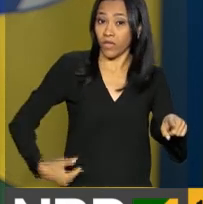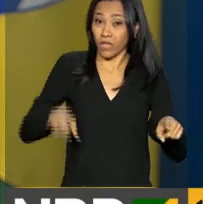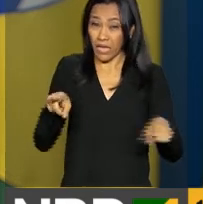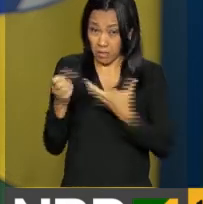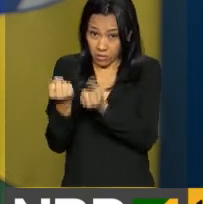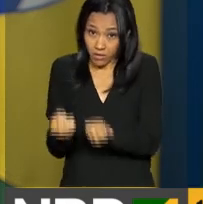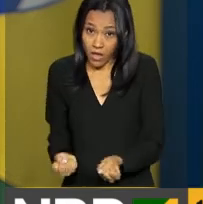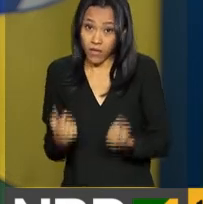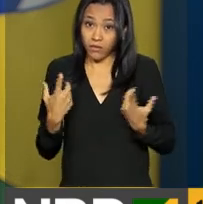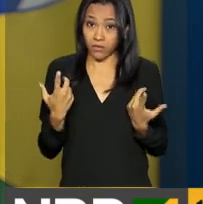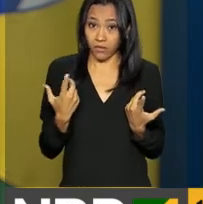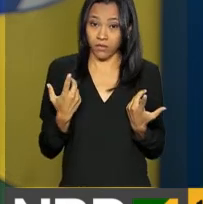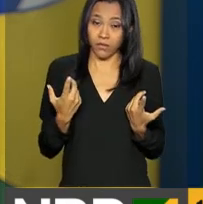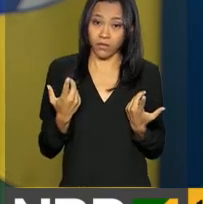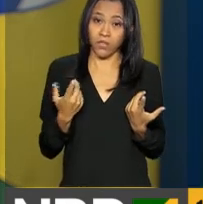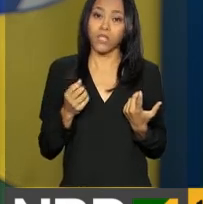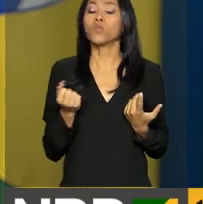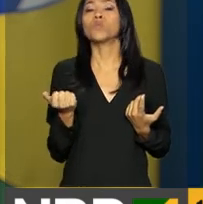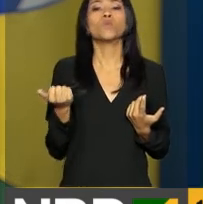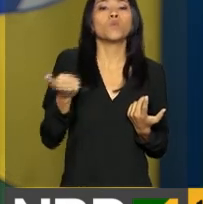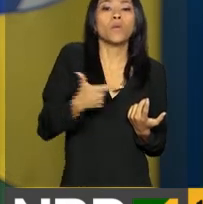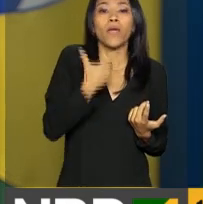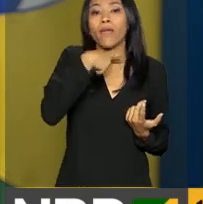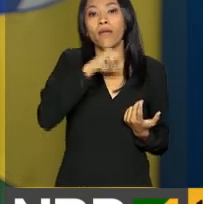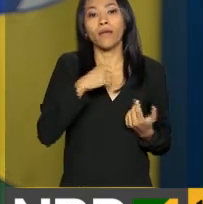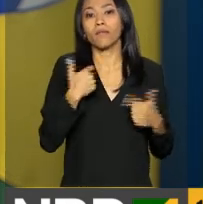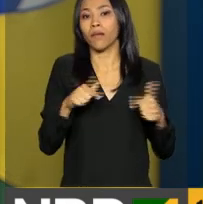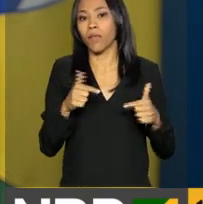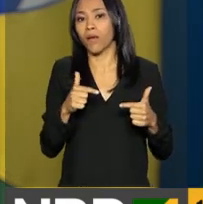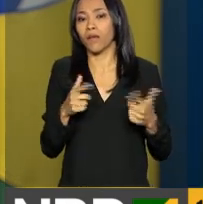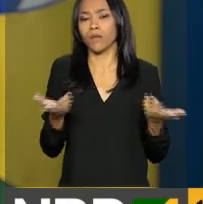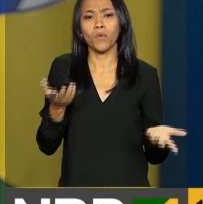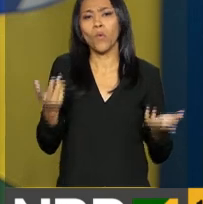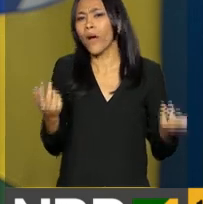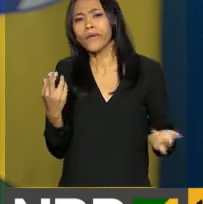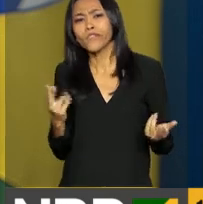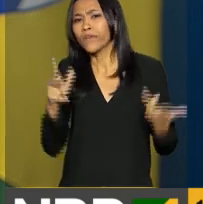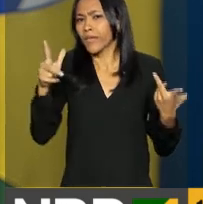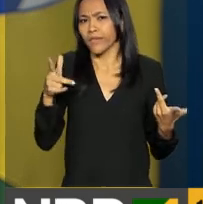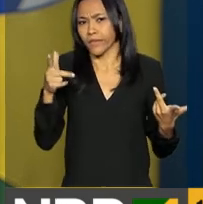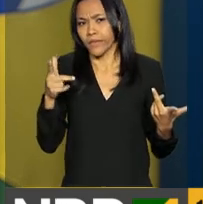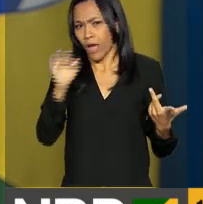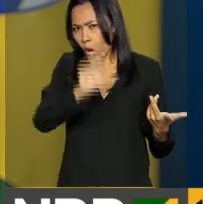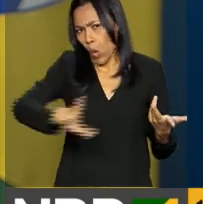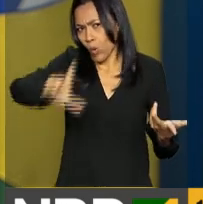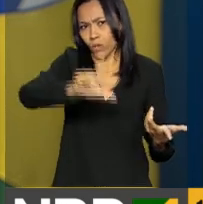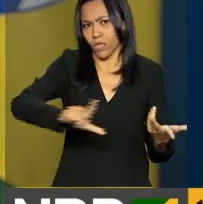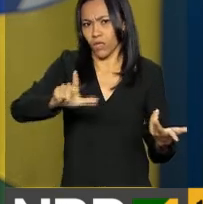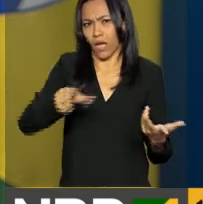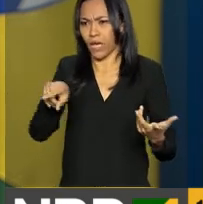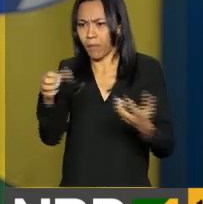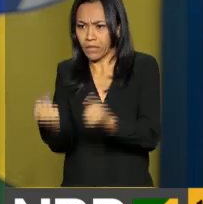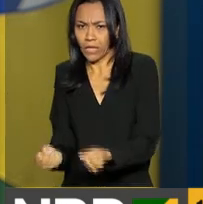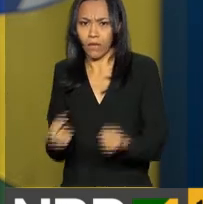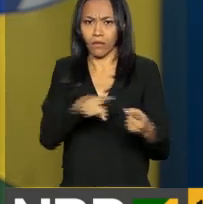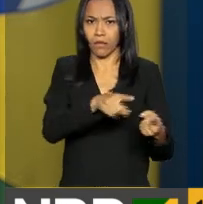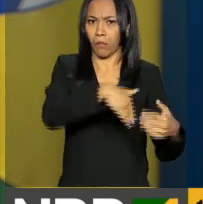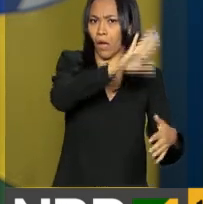agressivo do que aquele que trabalha no setor privado? Não, não existe relação lógica nenhuma. É?